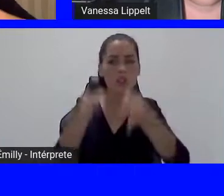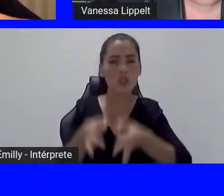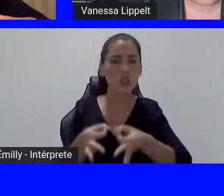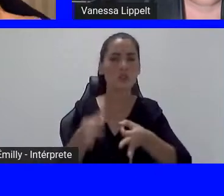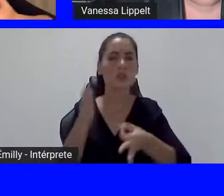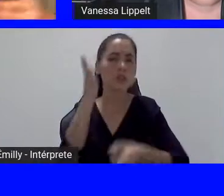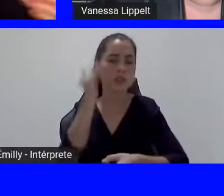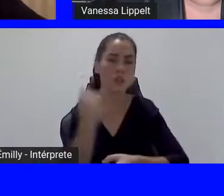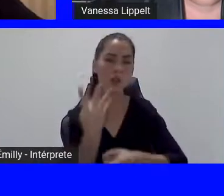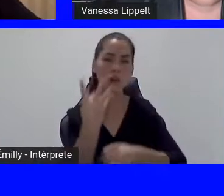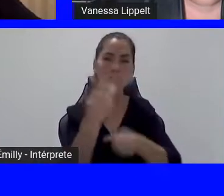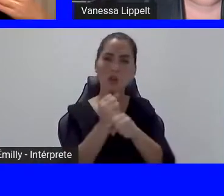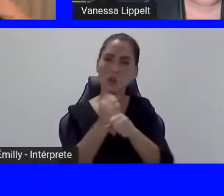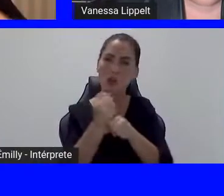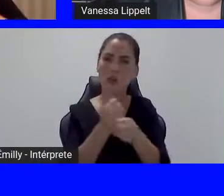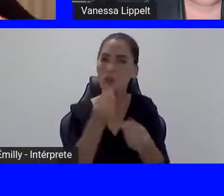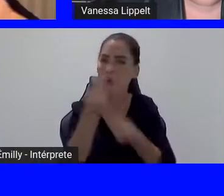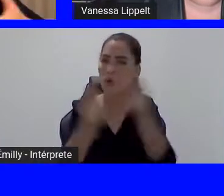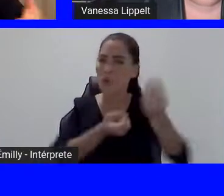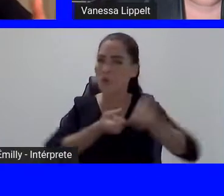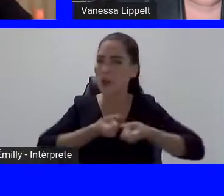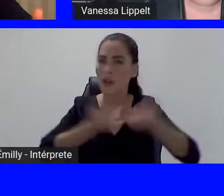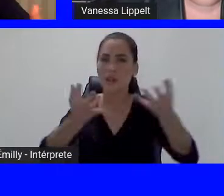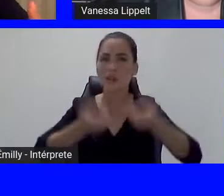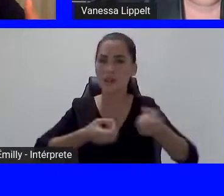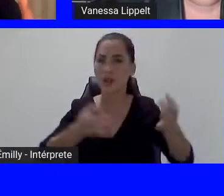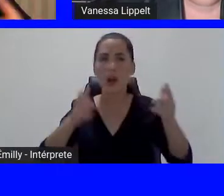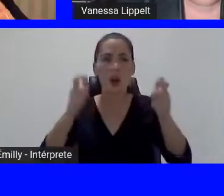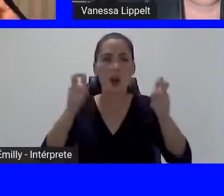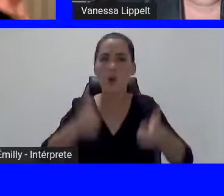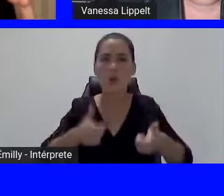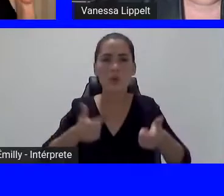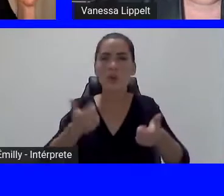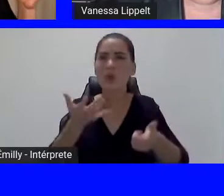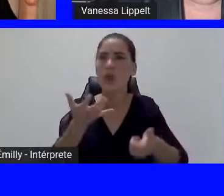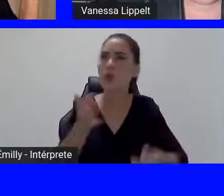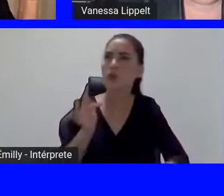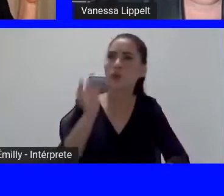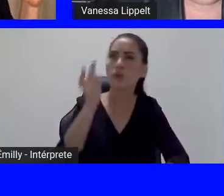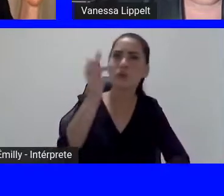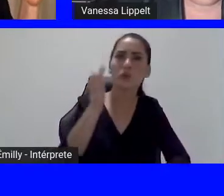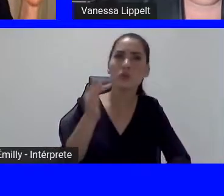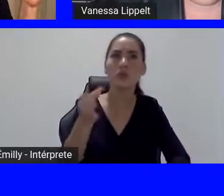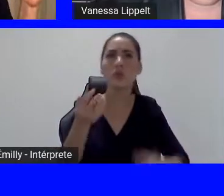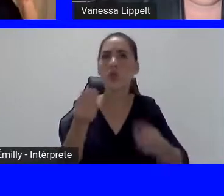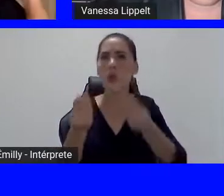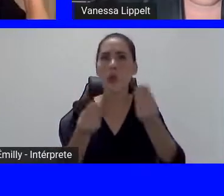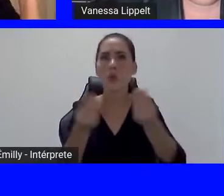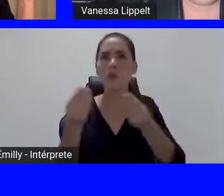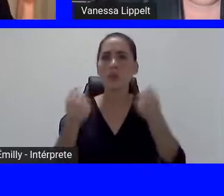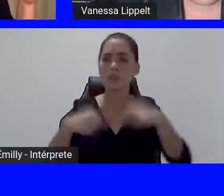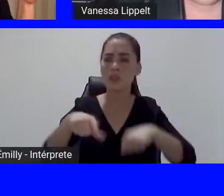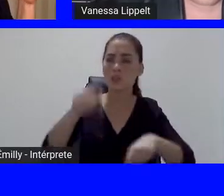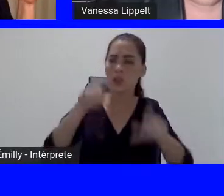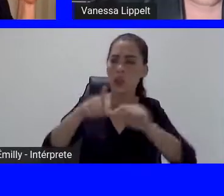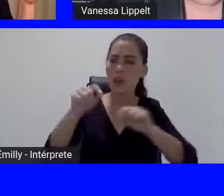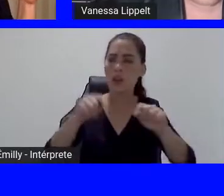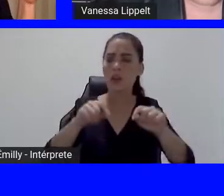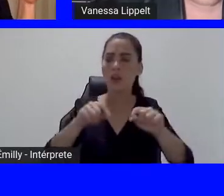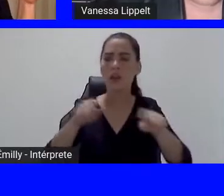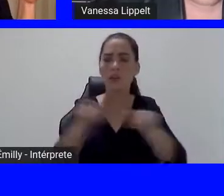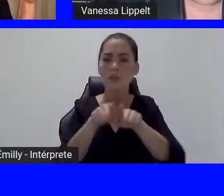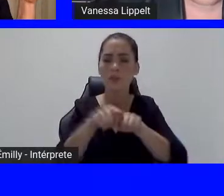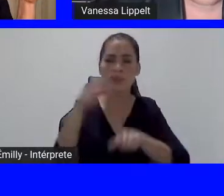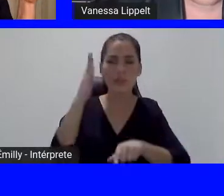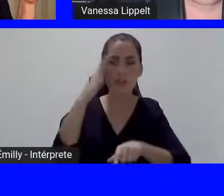gastar, primeiro, onde eu quero chegar e como eu vou gastar. Tudo é uma questão de escolhas e prioridades. Quais são as prioridades